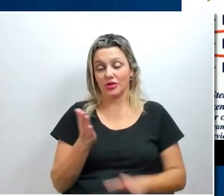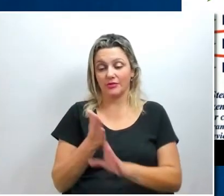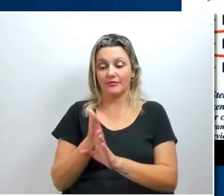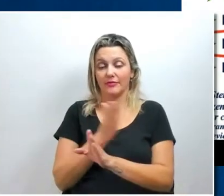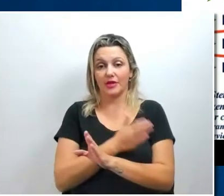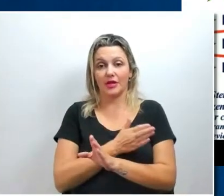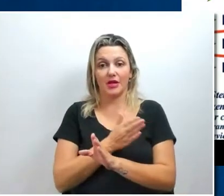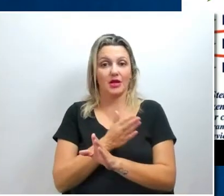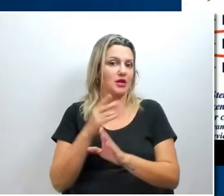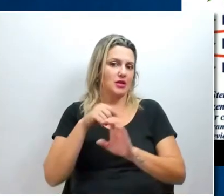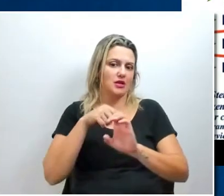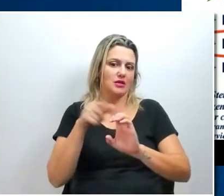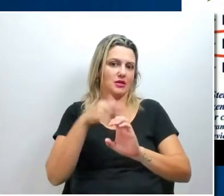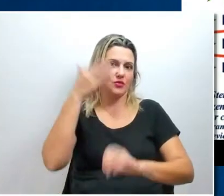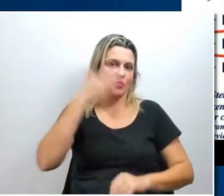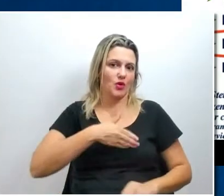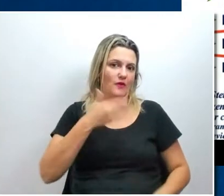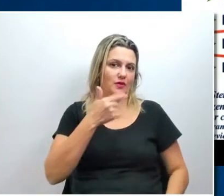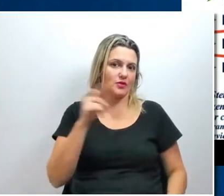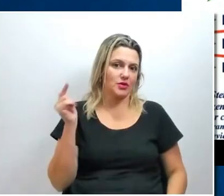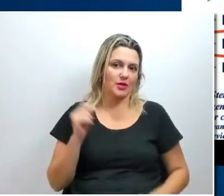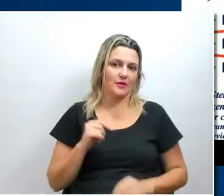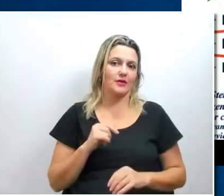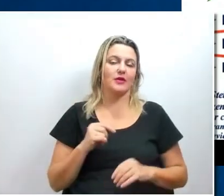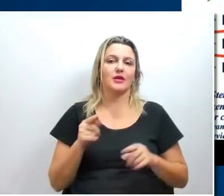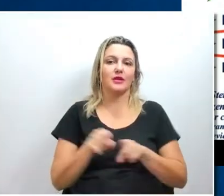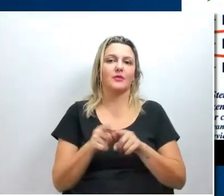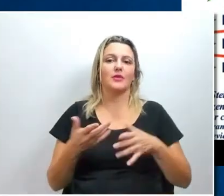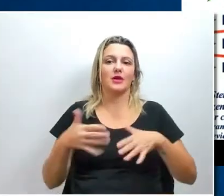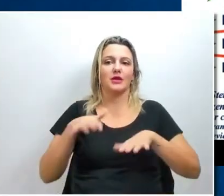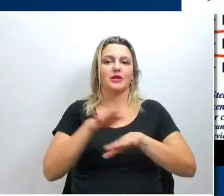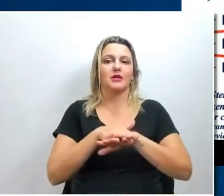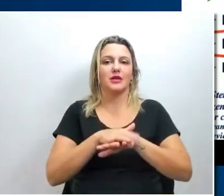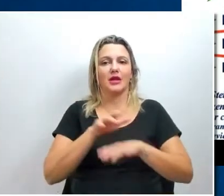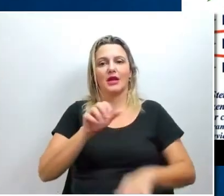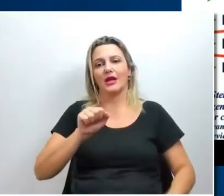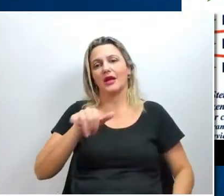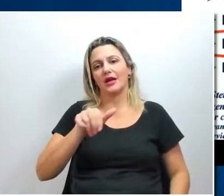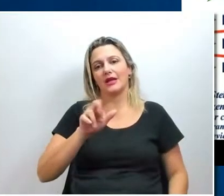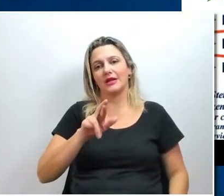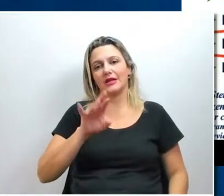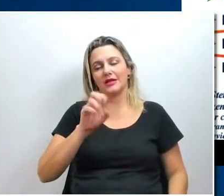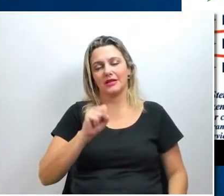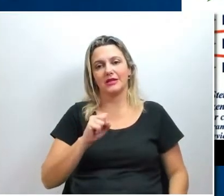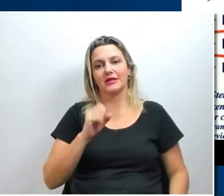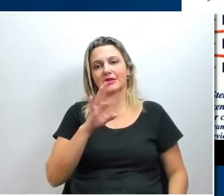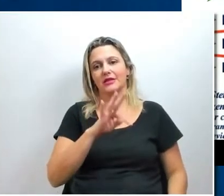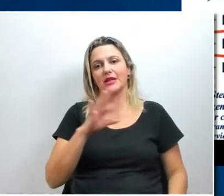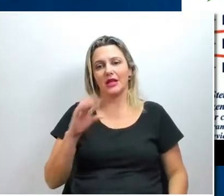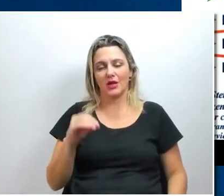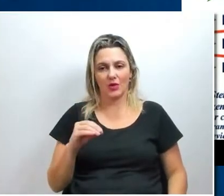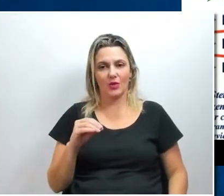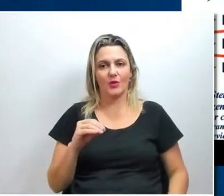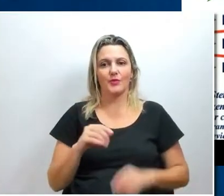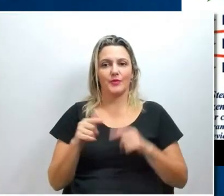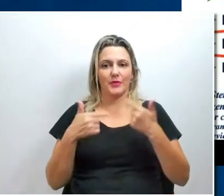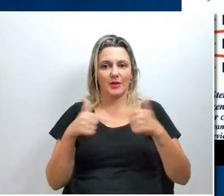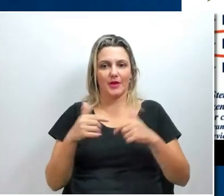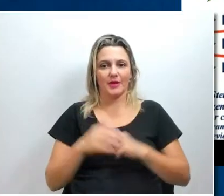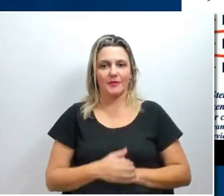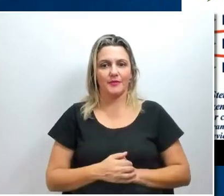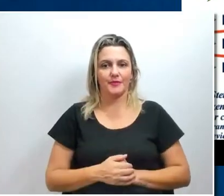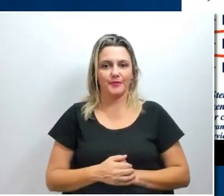cientificamente comprovada, né, integração social de AIRES, né, do trabalho das nossas terapeutas ocupacionais, treinos de